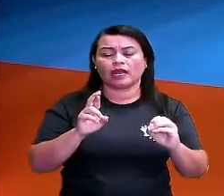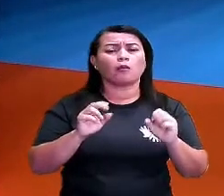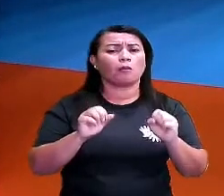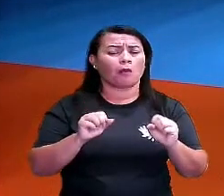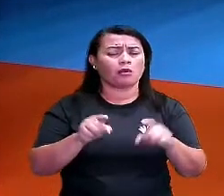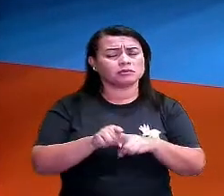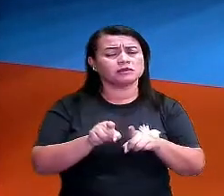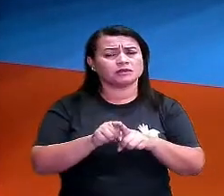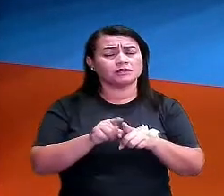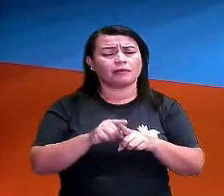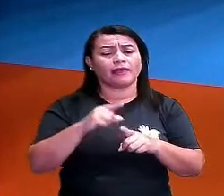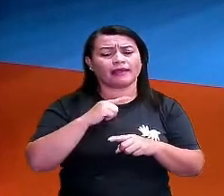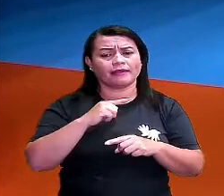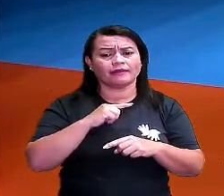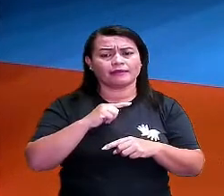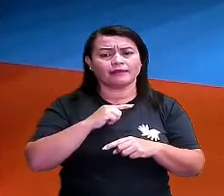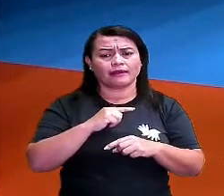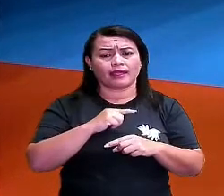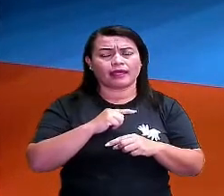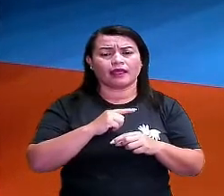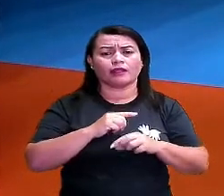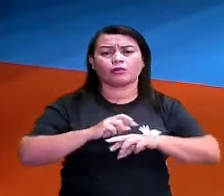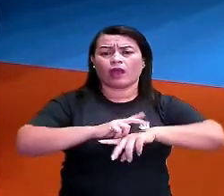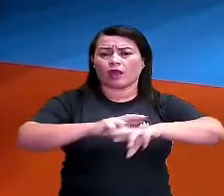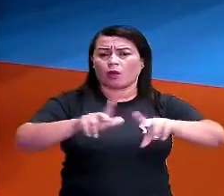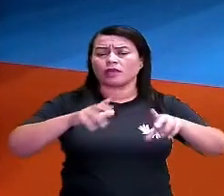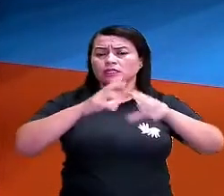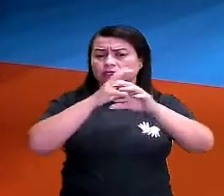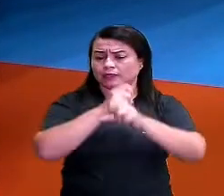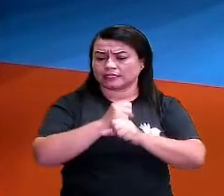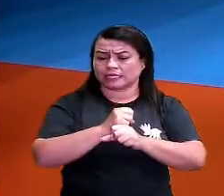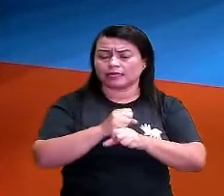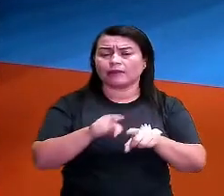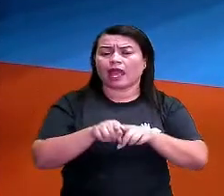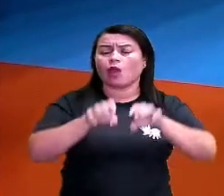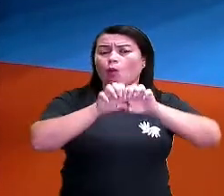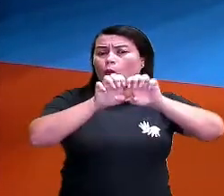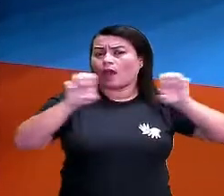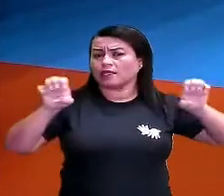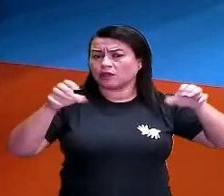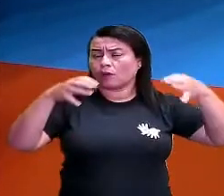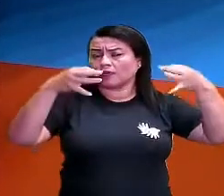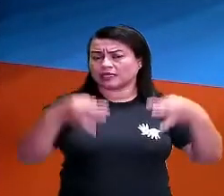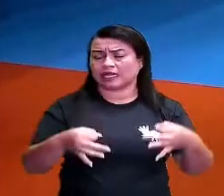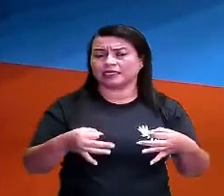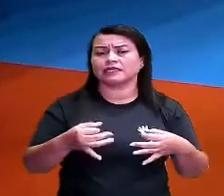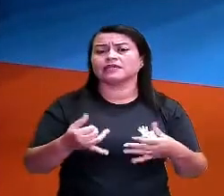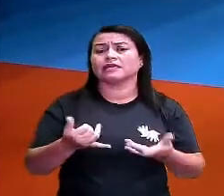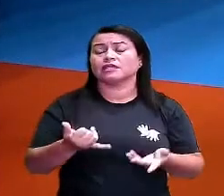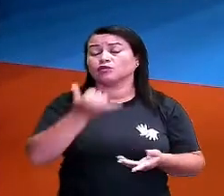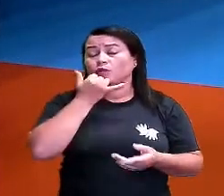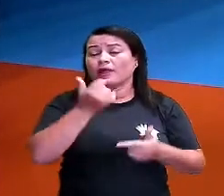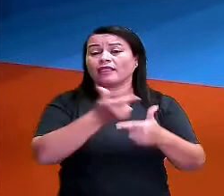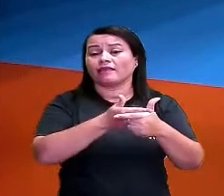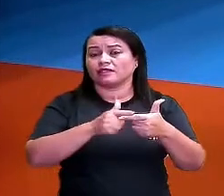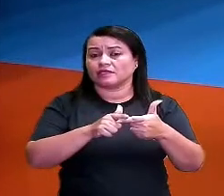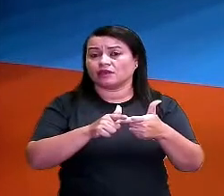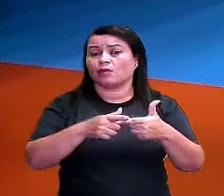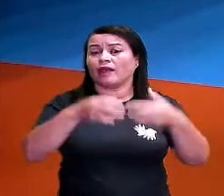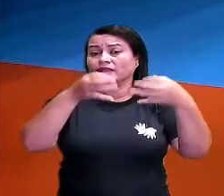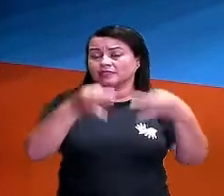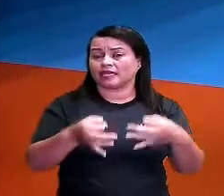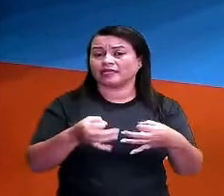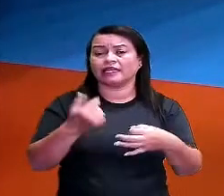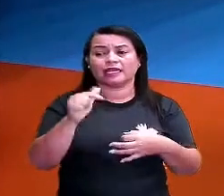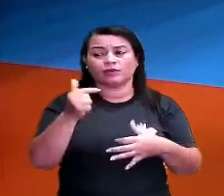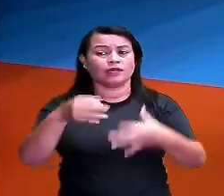trazer também a equação exata aí, a divisão, perdão. Eu posso trazer também aí a divisão exata e a divisão não